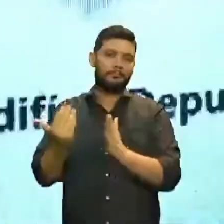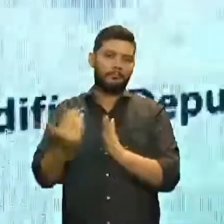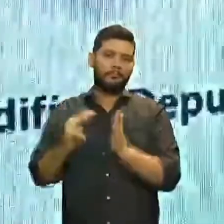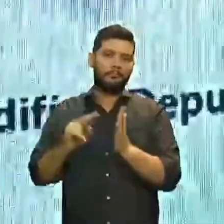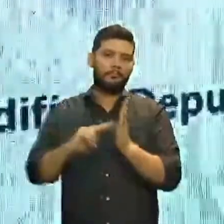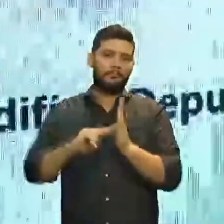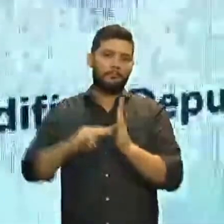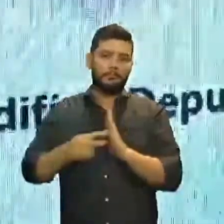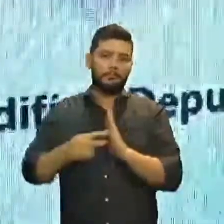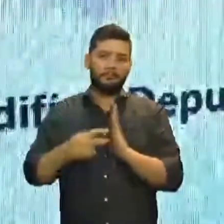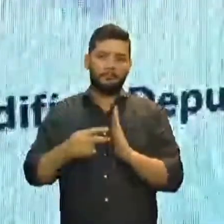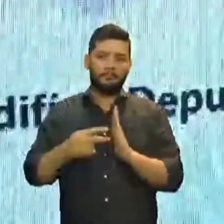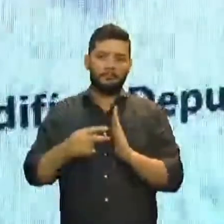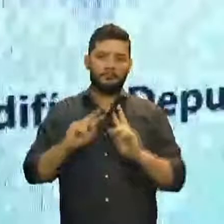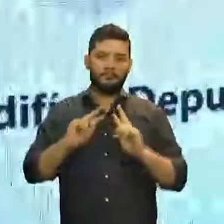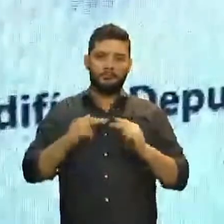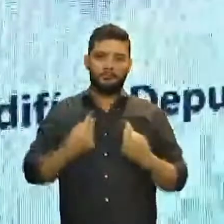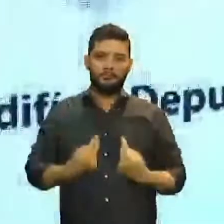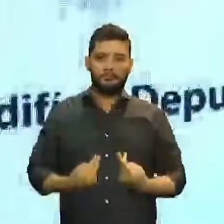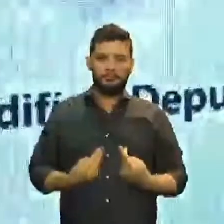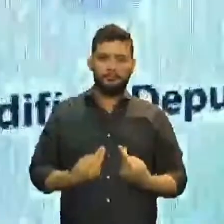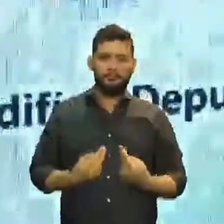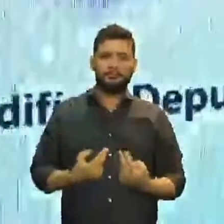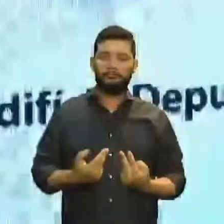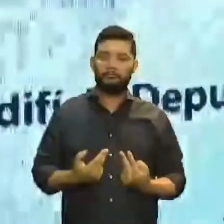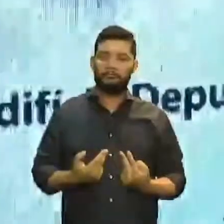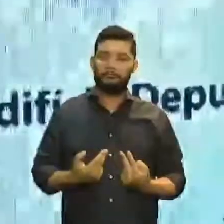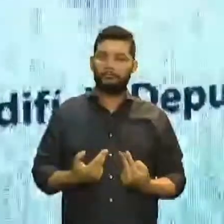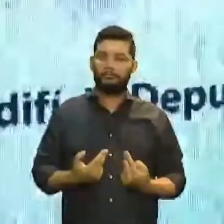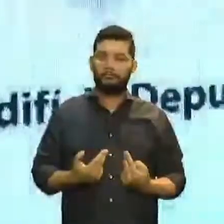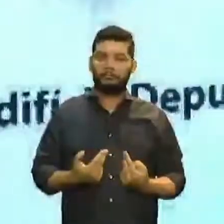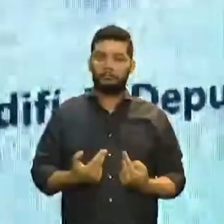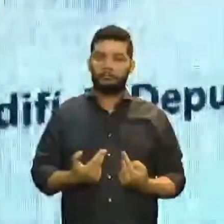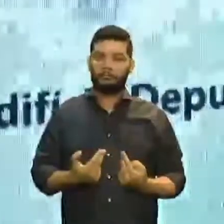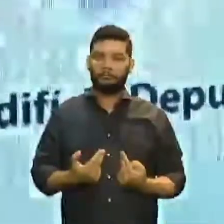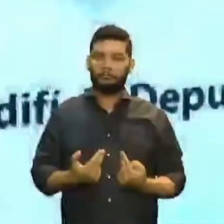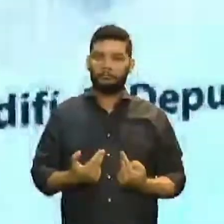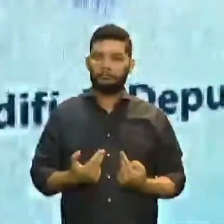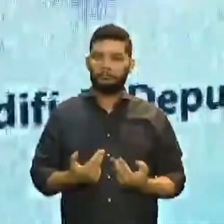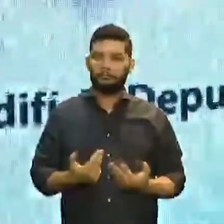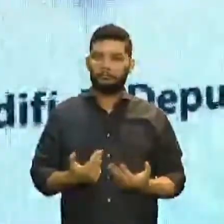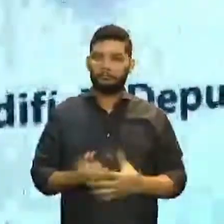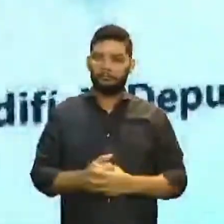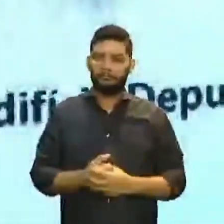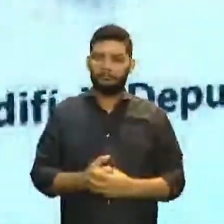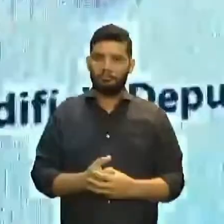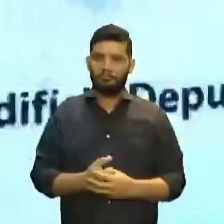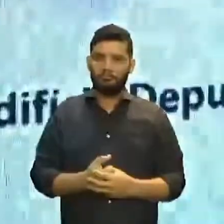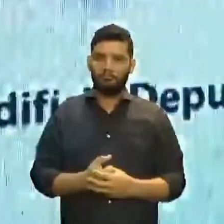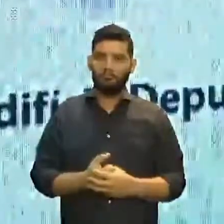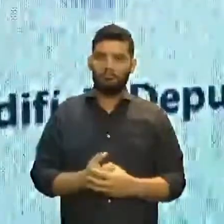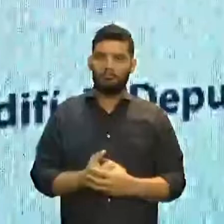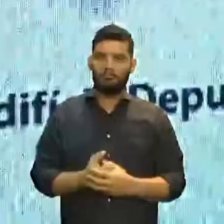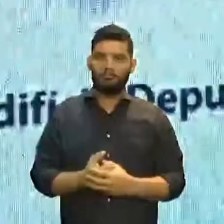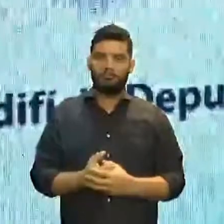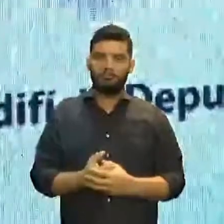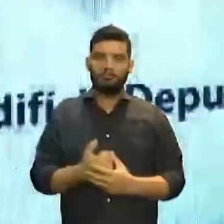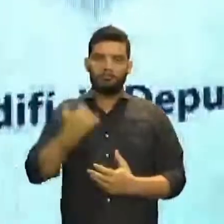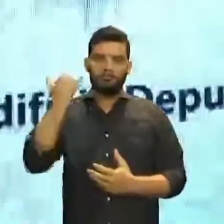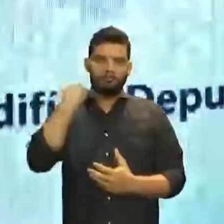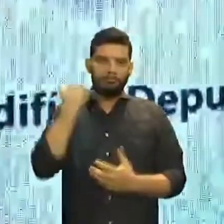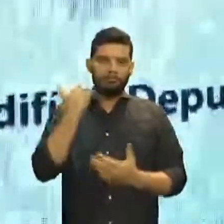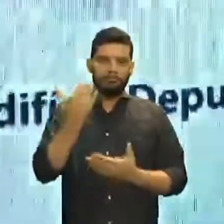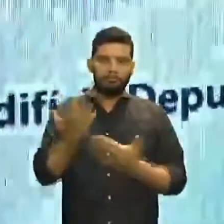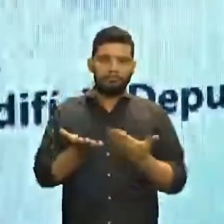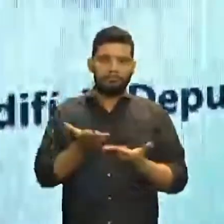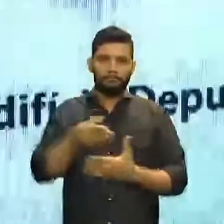Ele trata, nós humanizamos, tentamos dar um ar de humanização dos